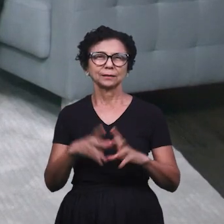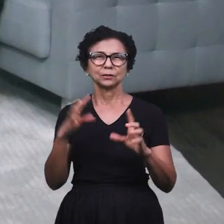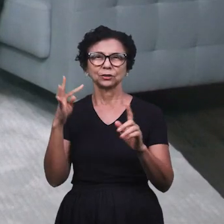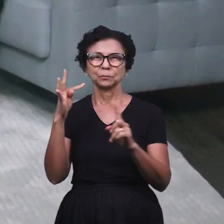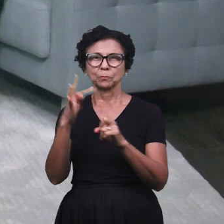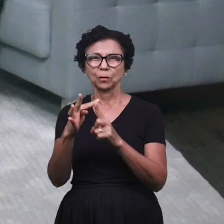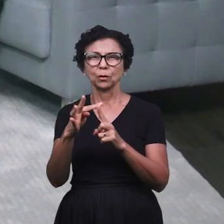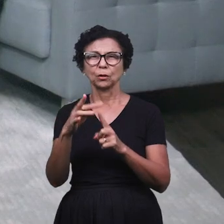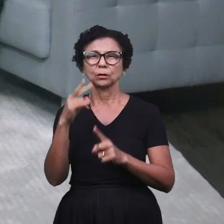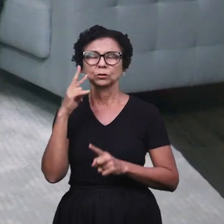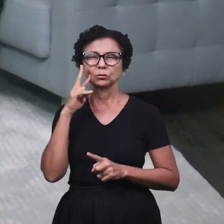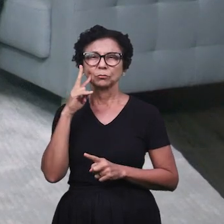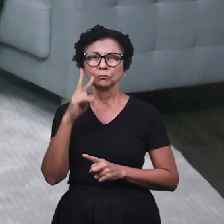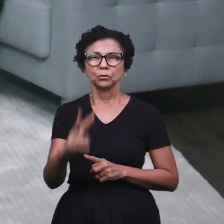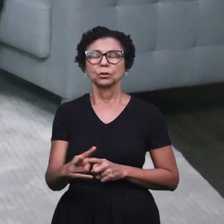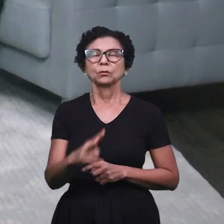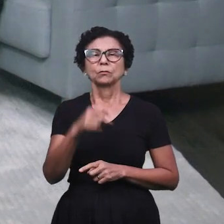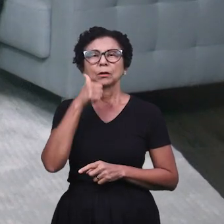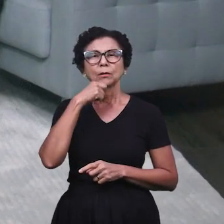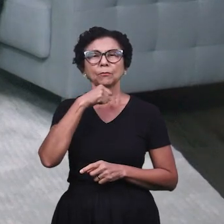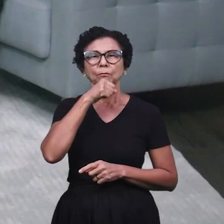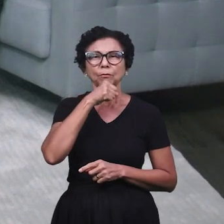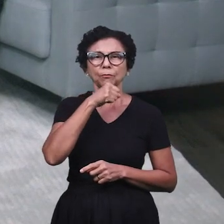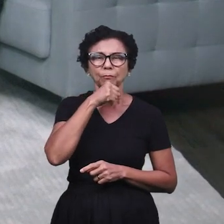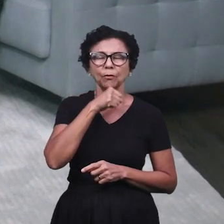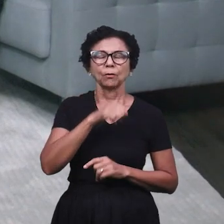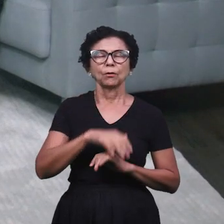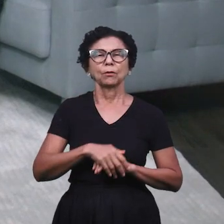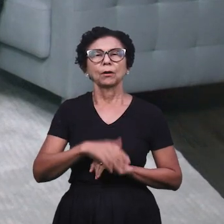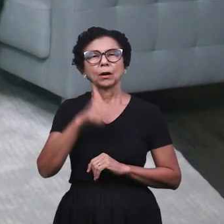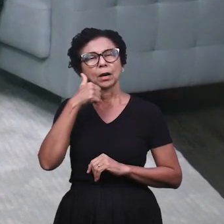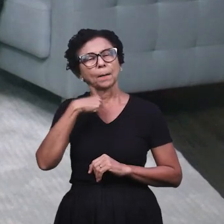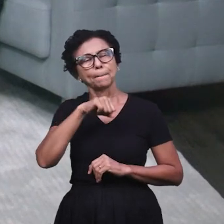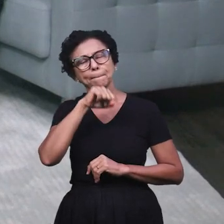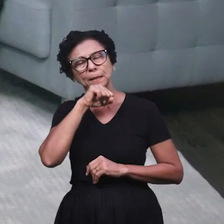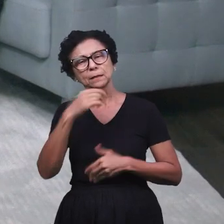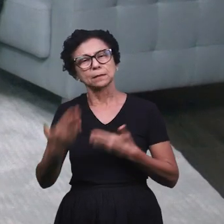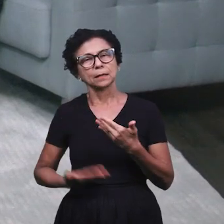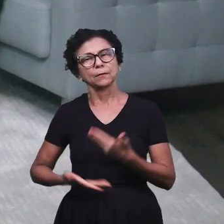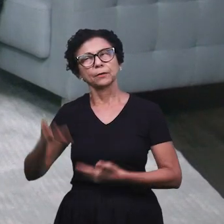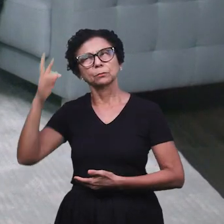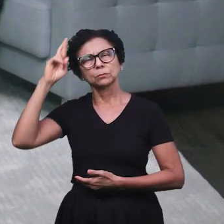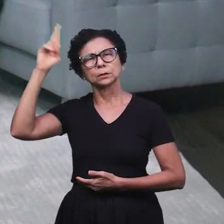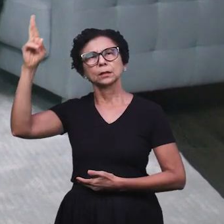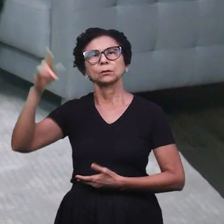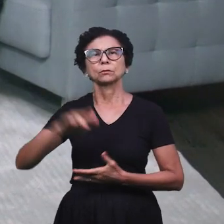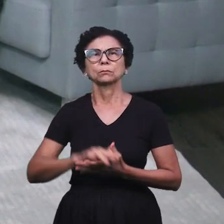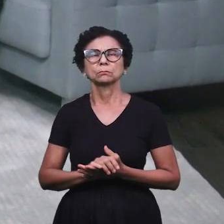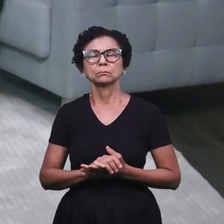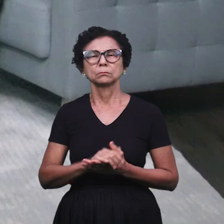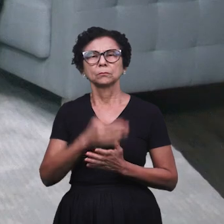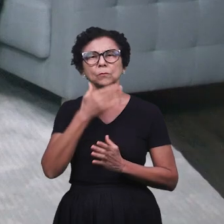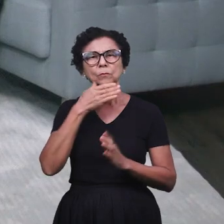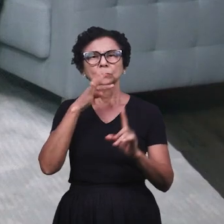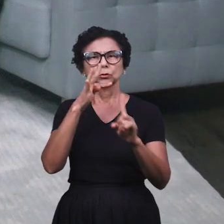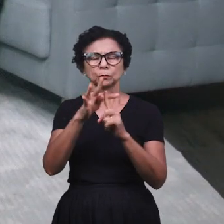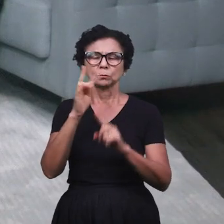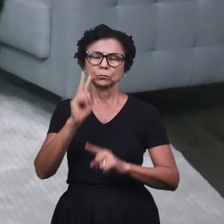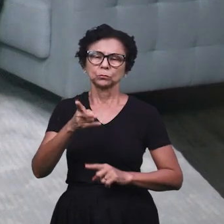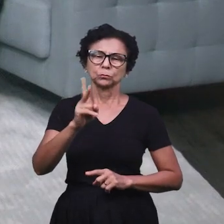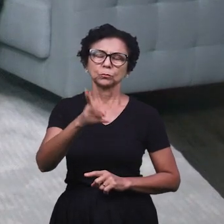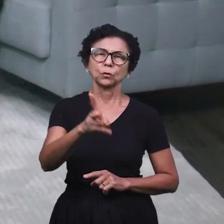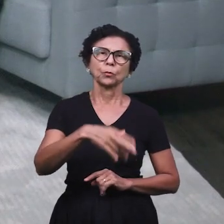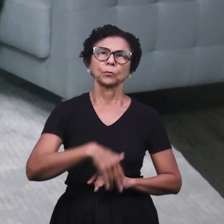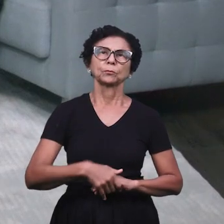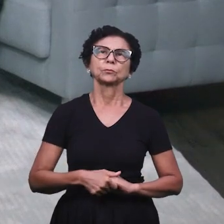dele, servindo ao Senhor e também viveu a sua experiência com a instrução do ministério. O pastor Paulo dando ali a